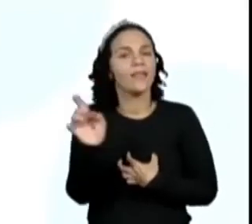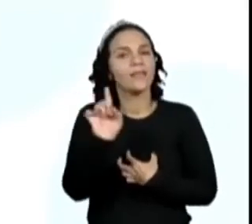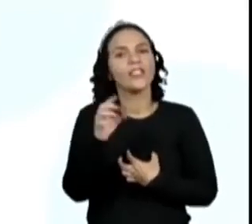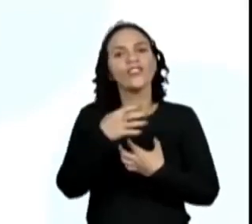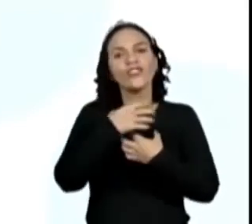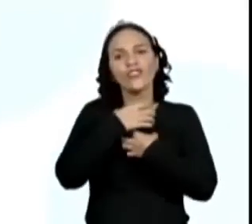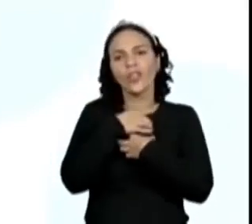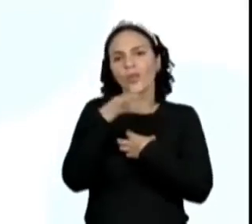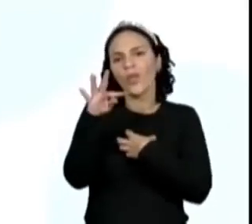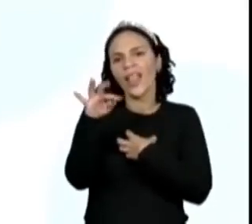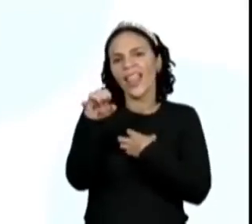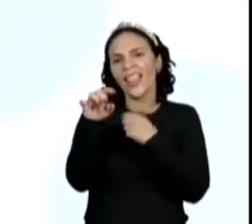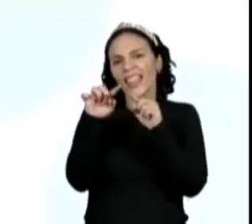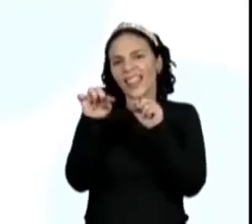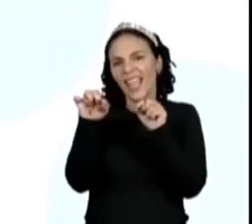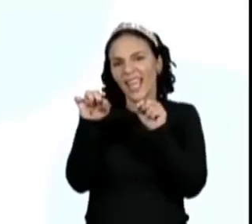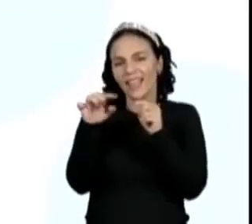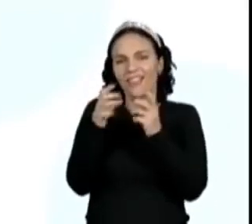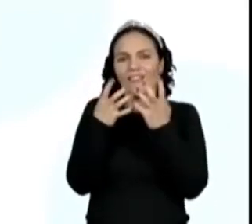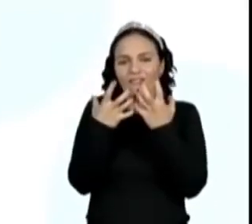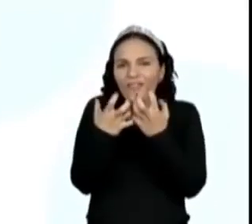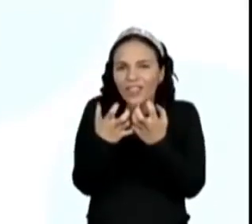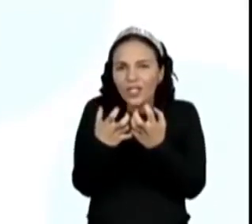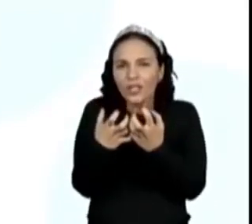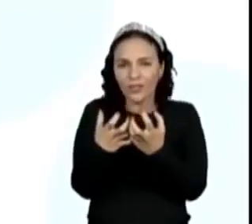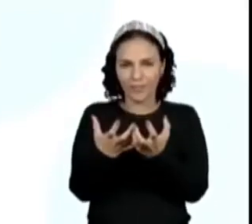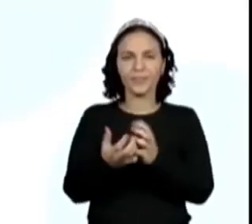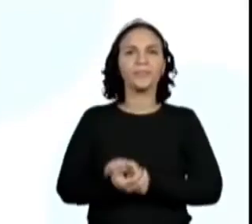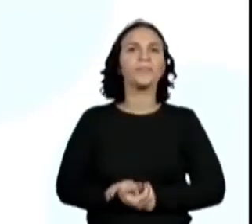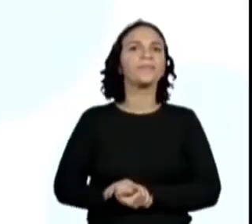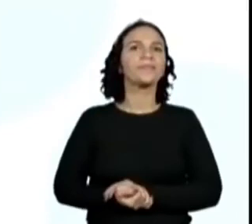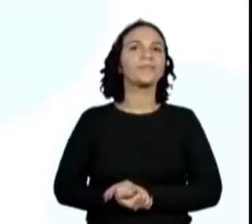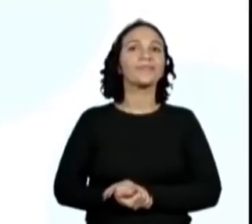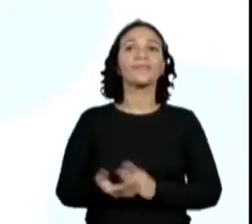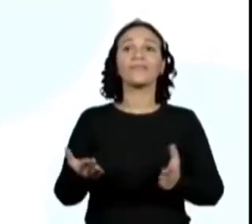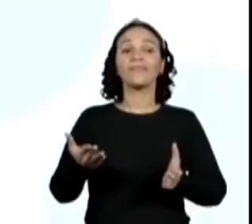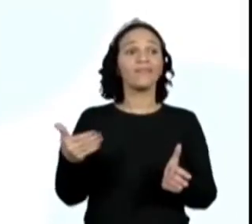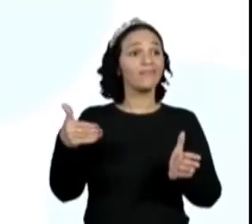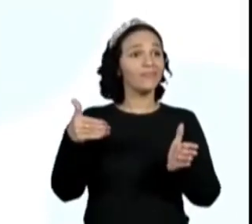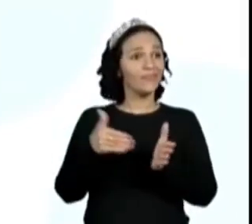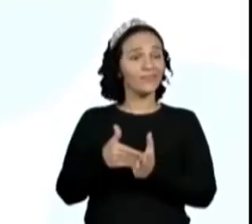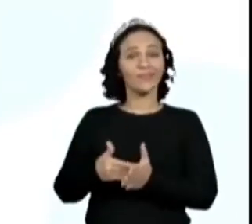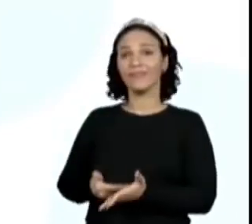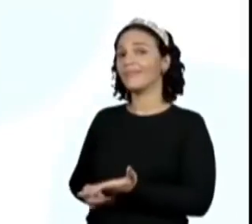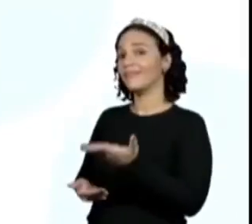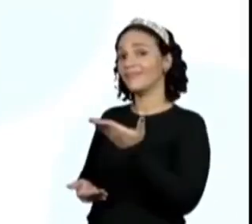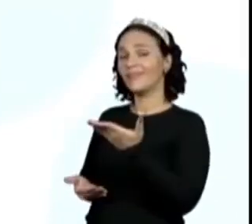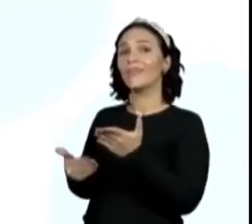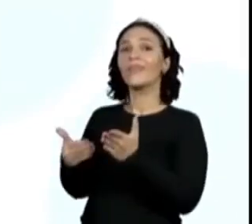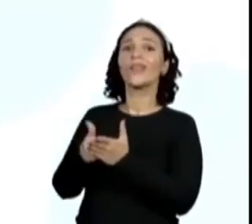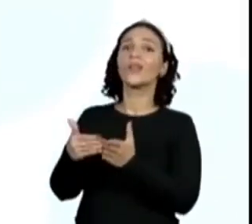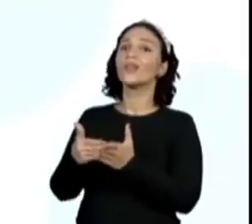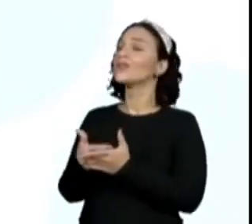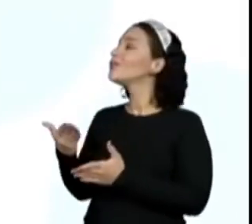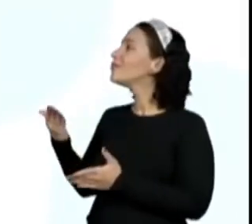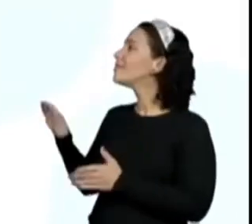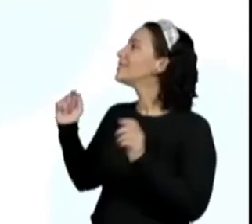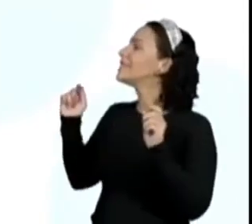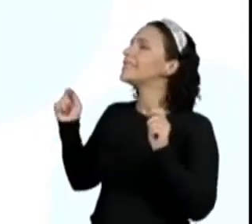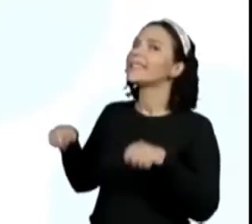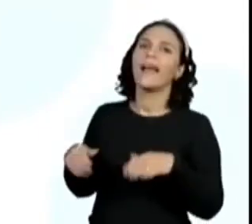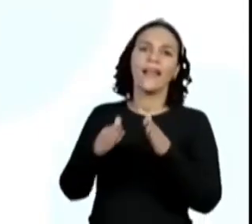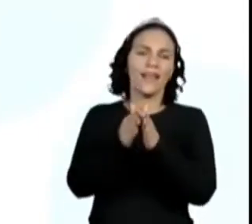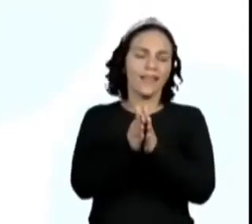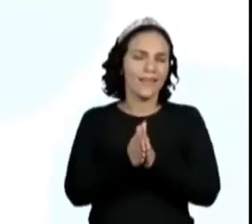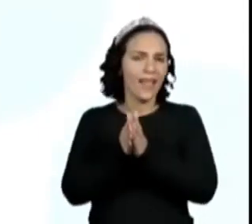fechadinho. Professora Fran, vou deixar para casa da roda, porque Tá o da bom. roda é o mais fácil. Até tem ali, ó, do anel. Mandaram vários,